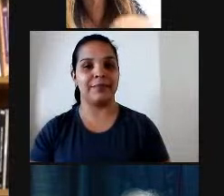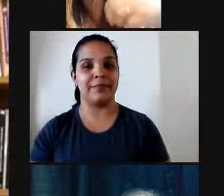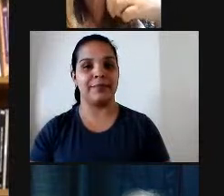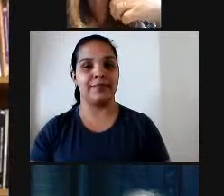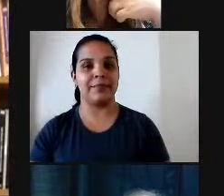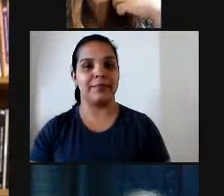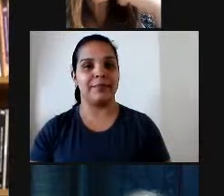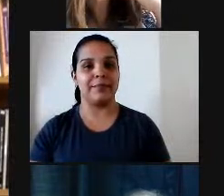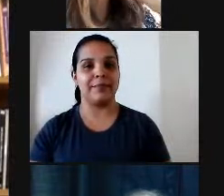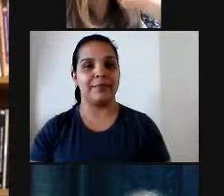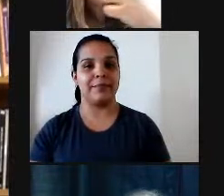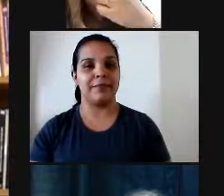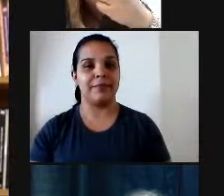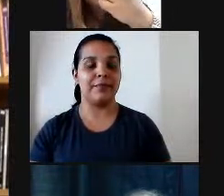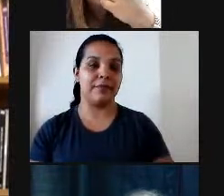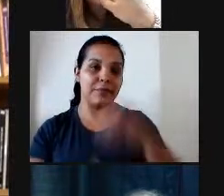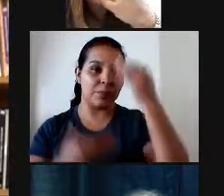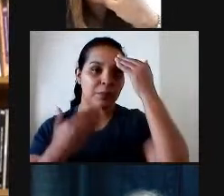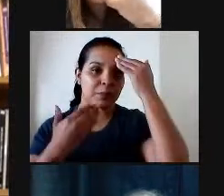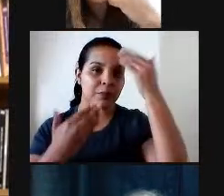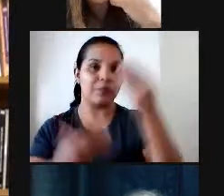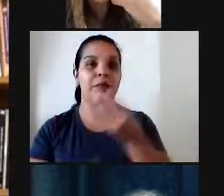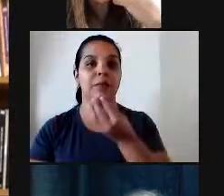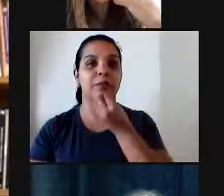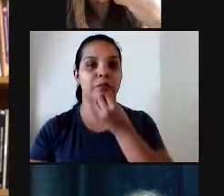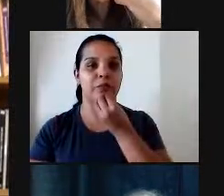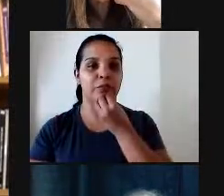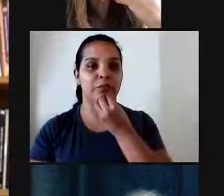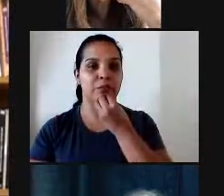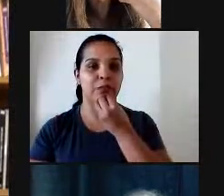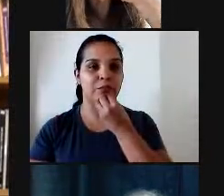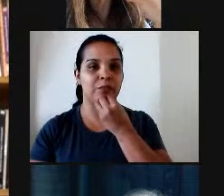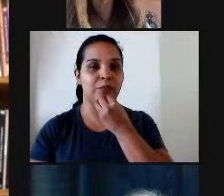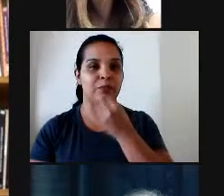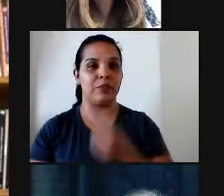Então, obrigada pela oportunidade. Esse tema